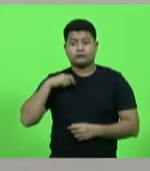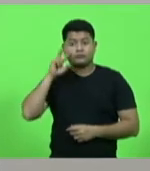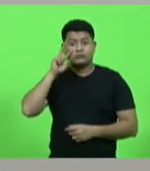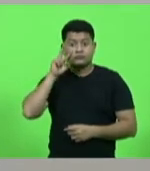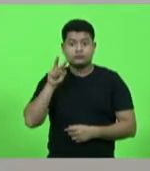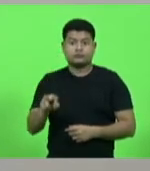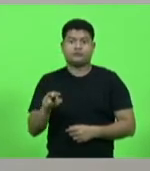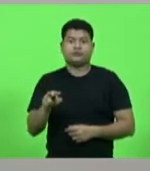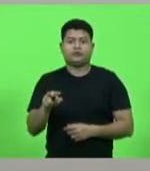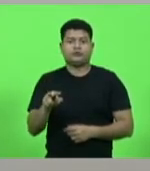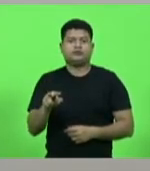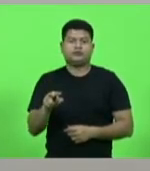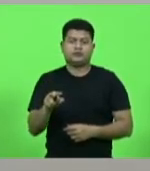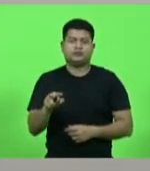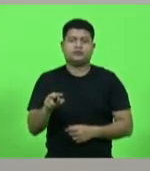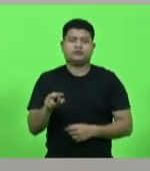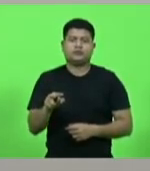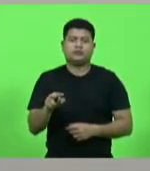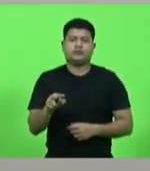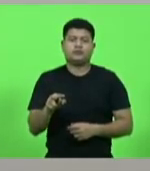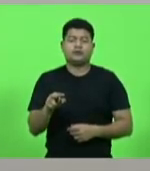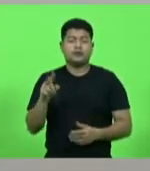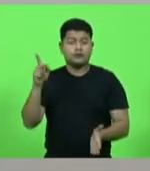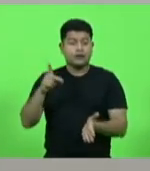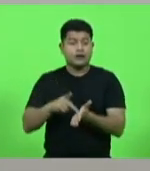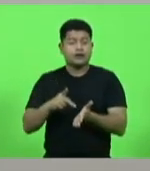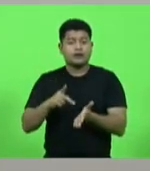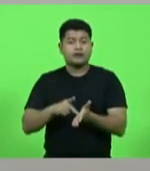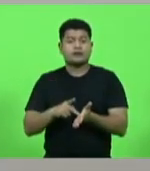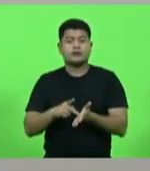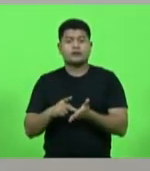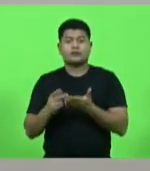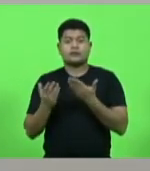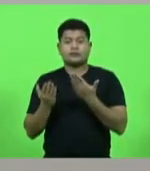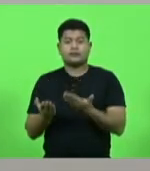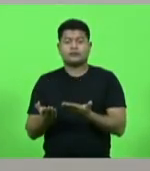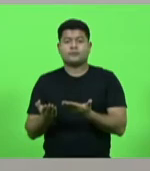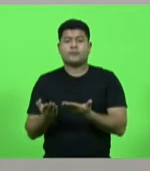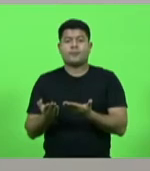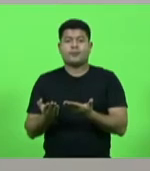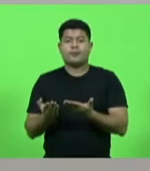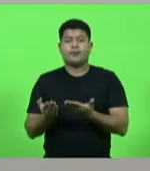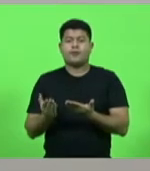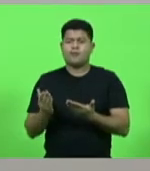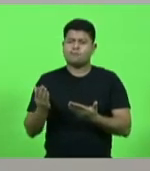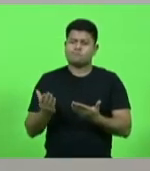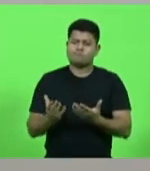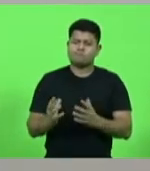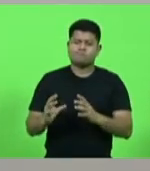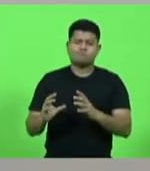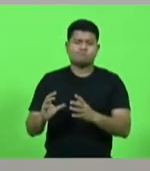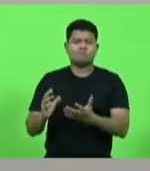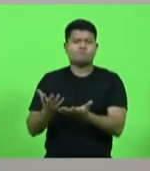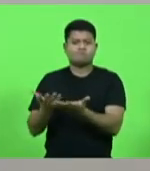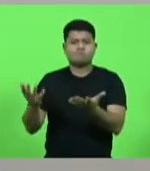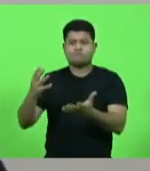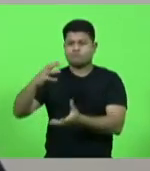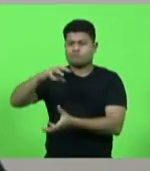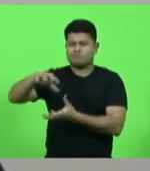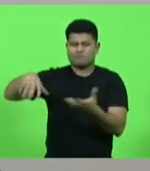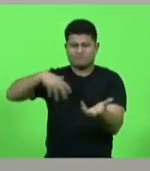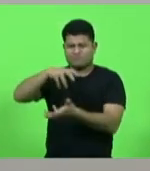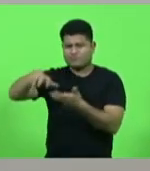pessoalmente presenciar o caos em que se encontra e